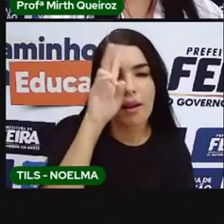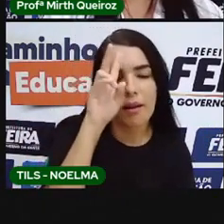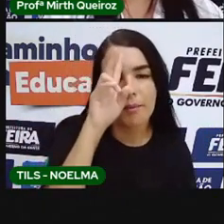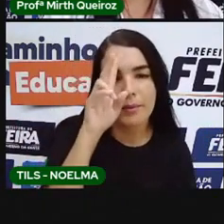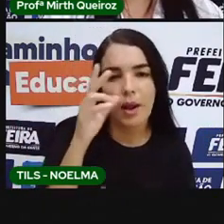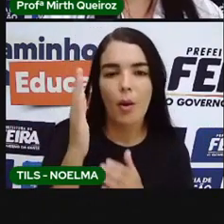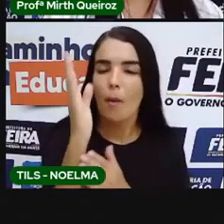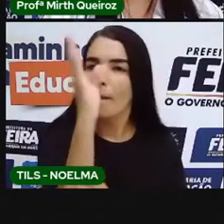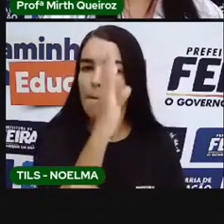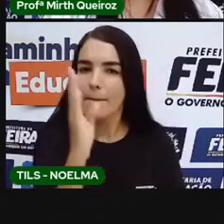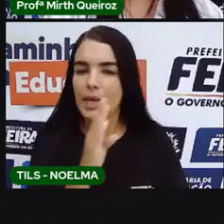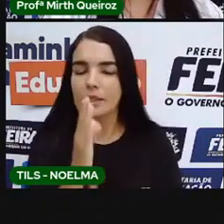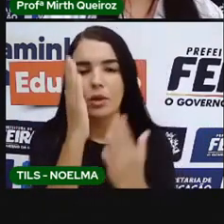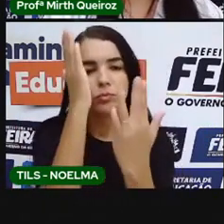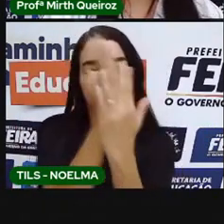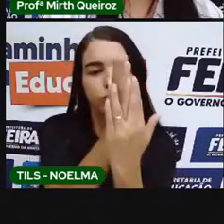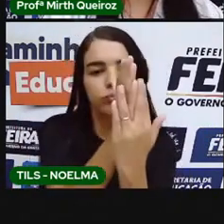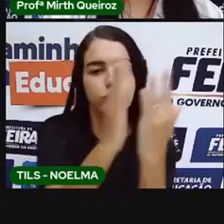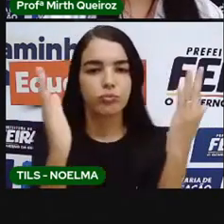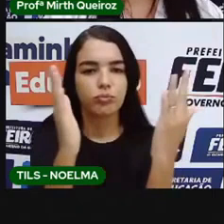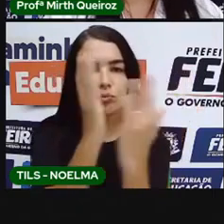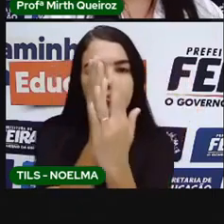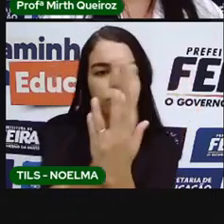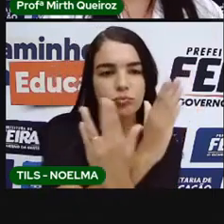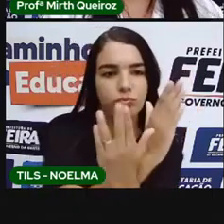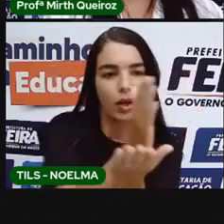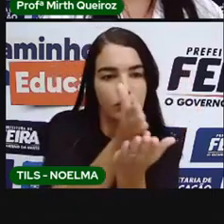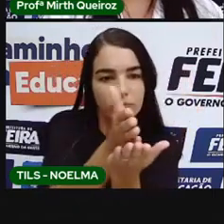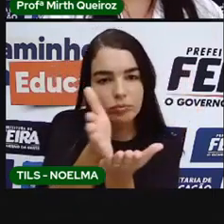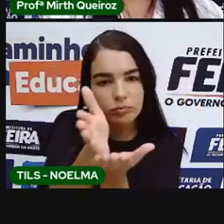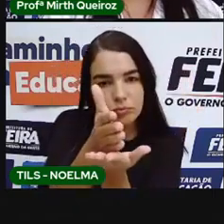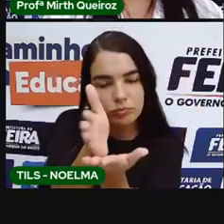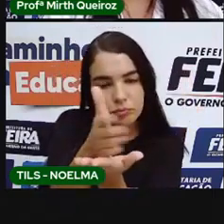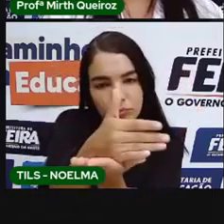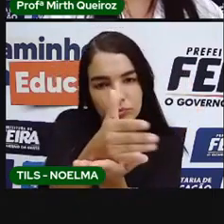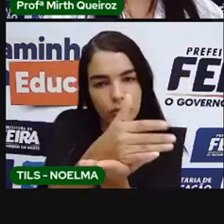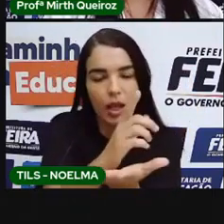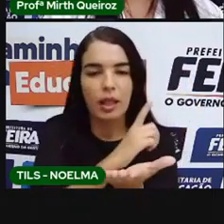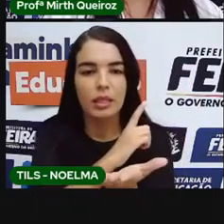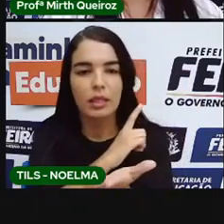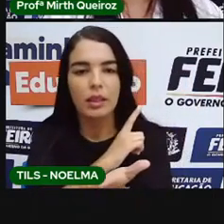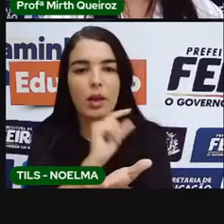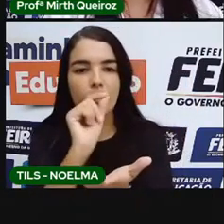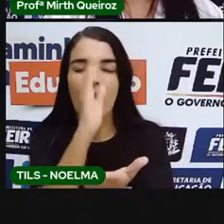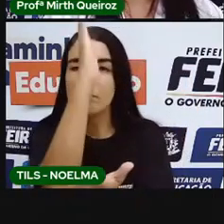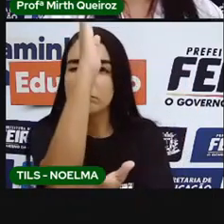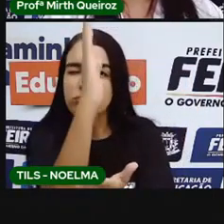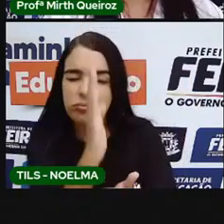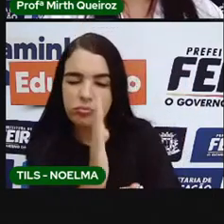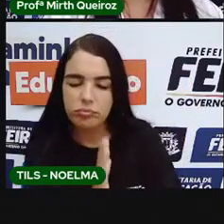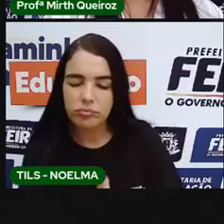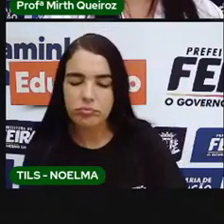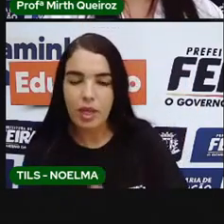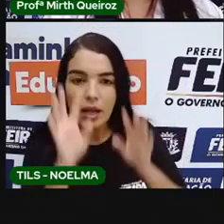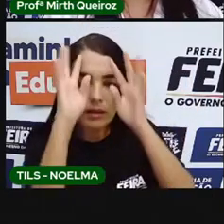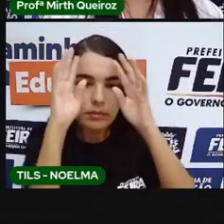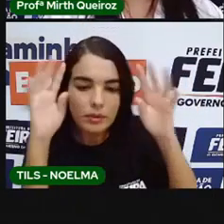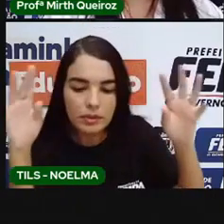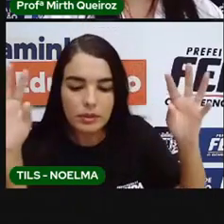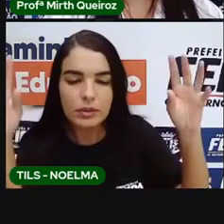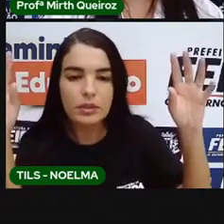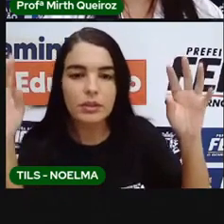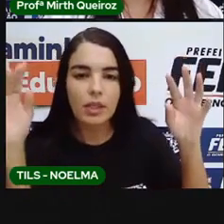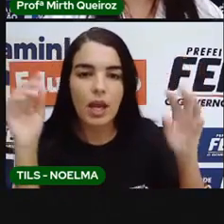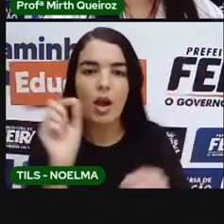que o Brasil ele foi dividido em duas partes, né? Tendo aí uma linha imaginária que foi do